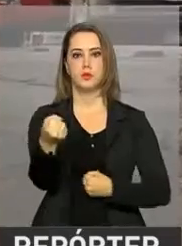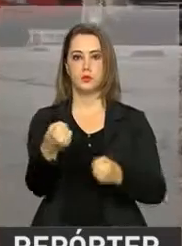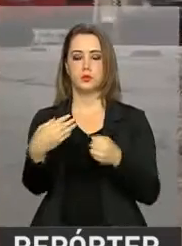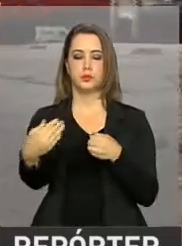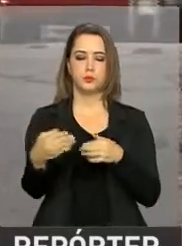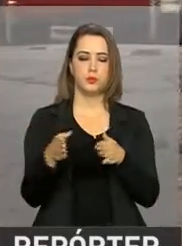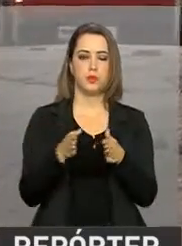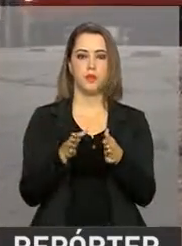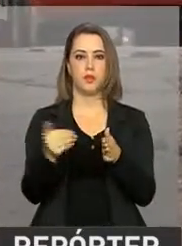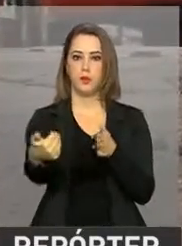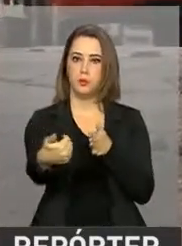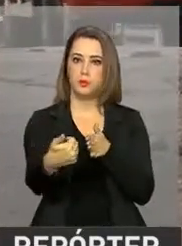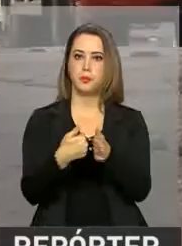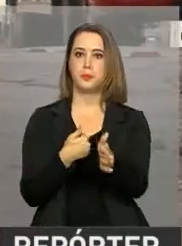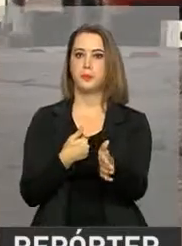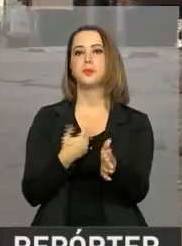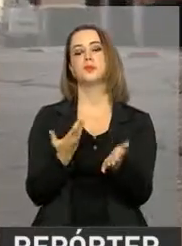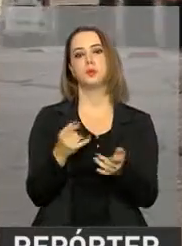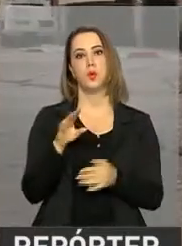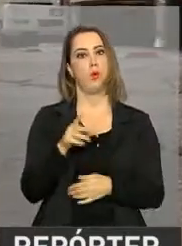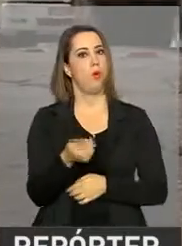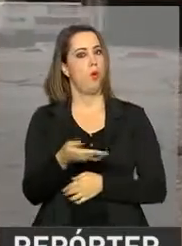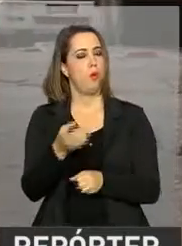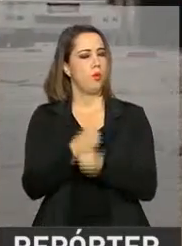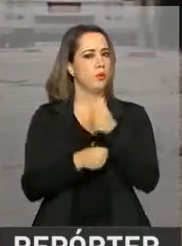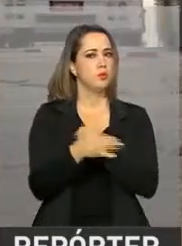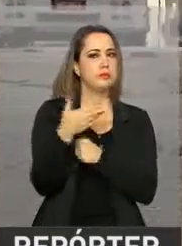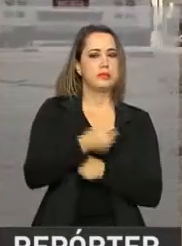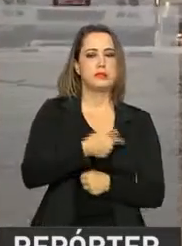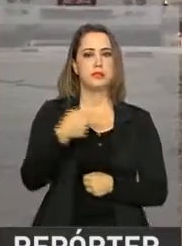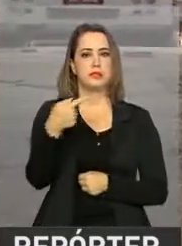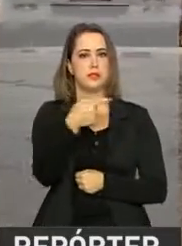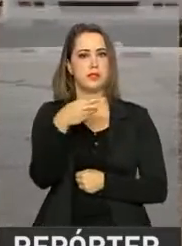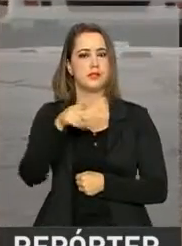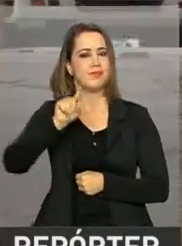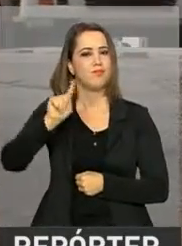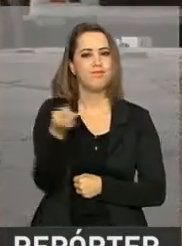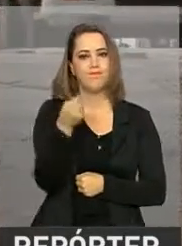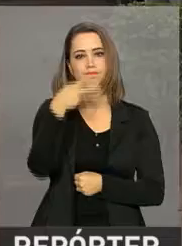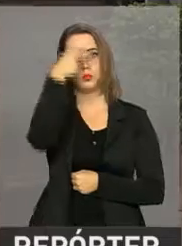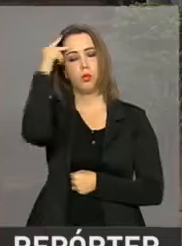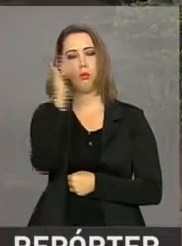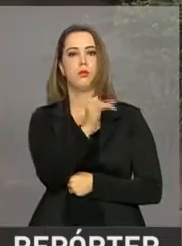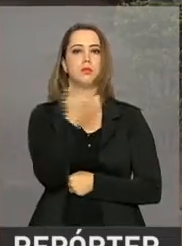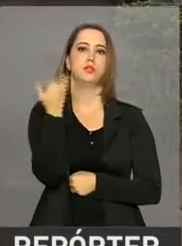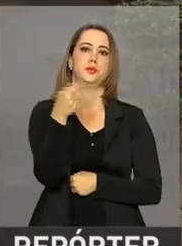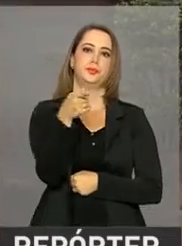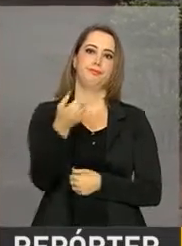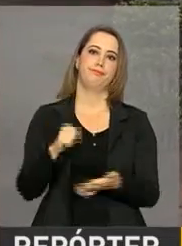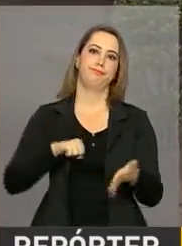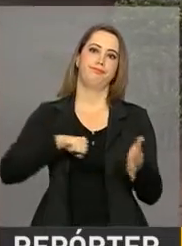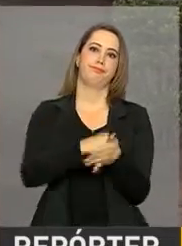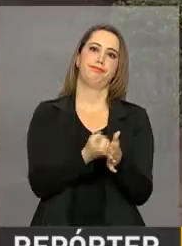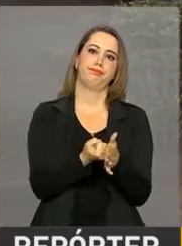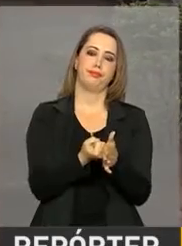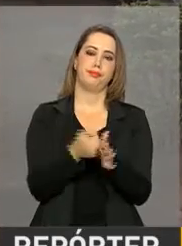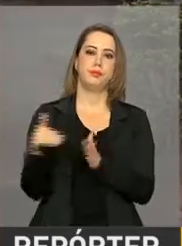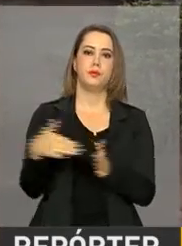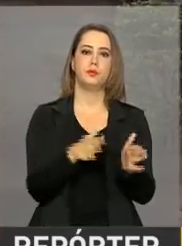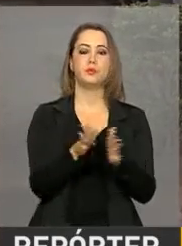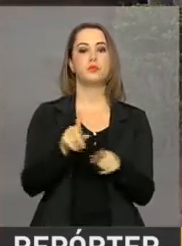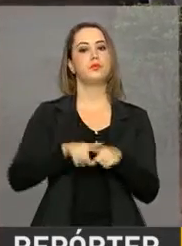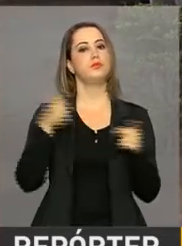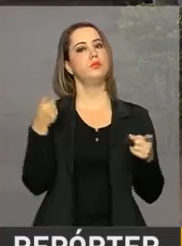quase 7 mil pessoas morreram em acidentes de trânsito em rodovias federais mas atenção motorista não é